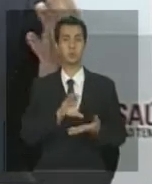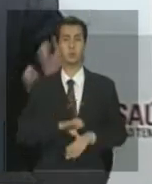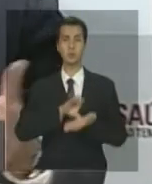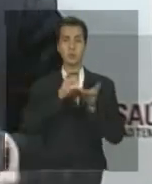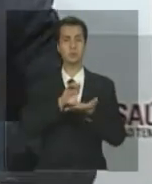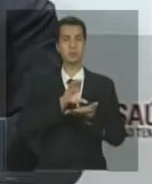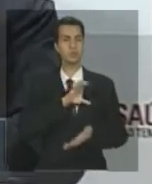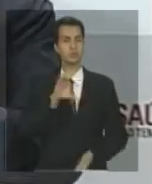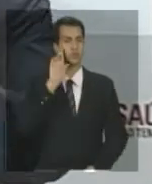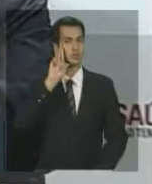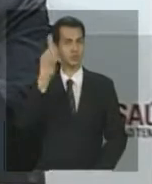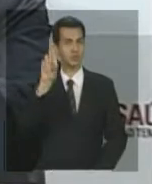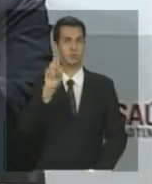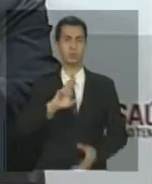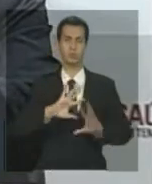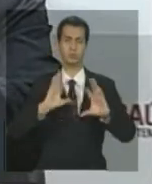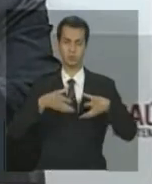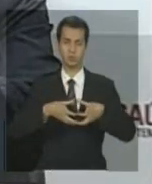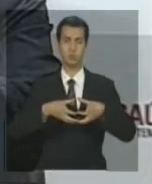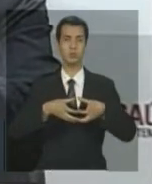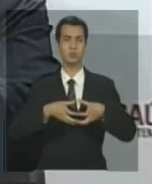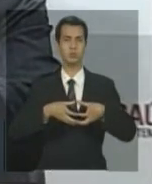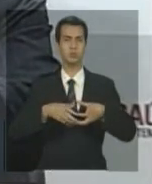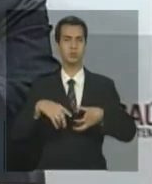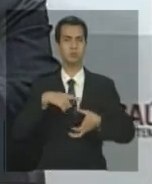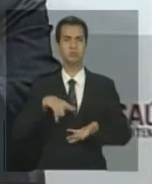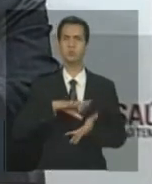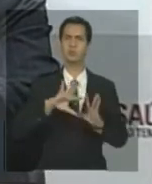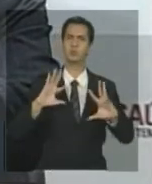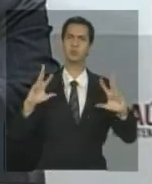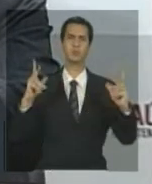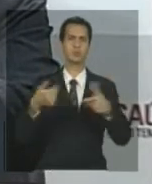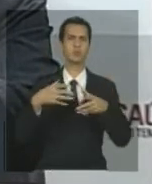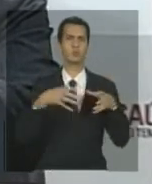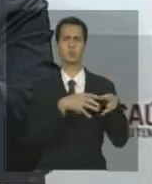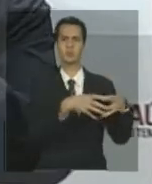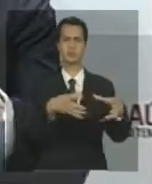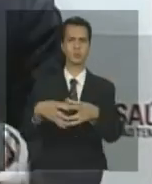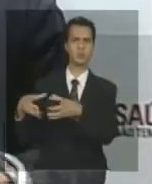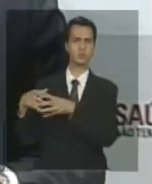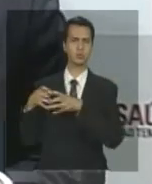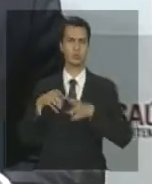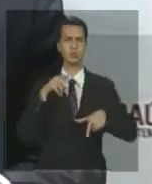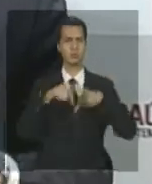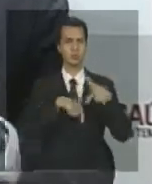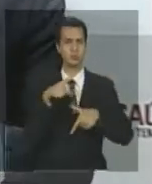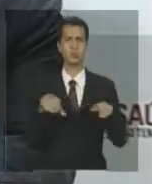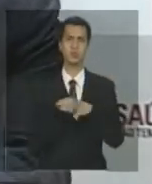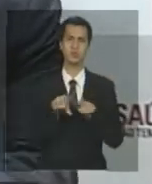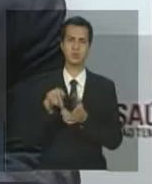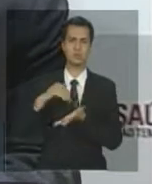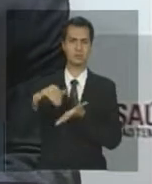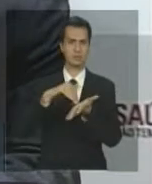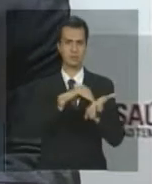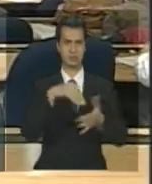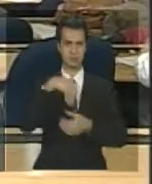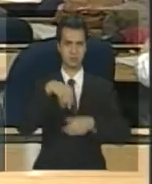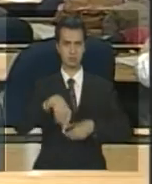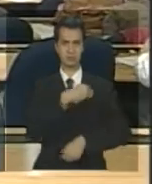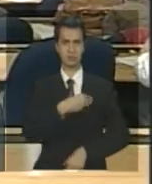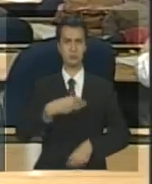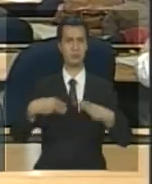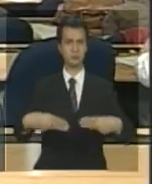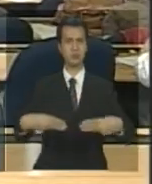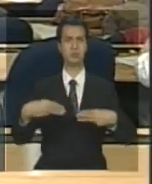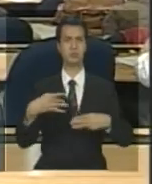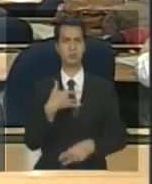técnico, que envolve todas as câmaras técnicas de transplante, todos os órgãos, várias secretarias do Ministério da Saúde. Em primeiro lugar,